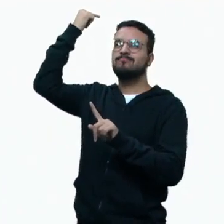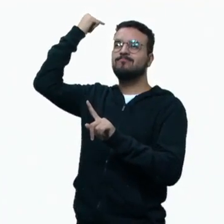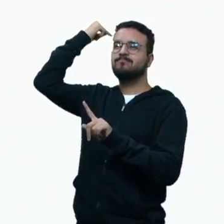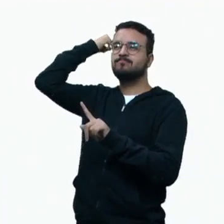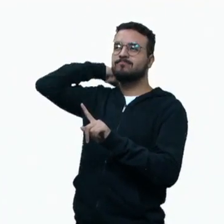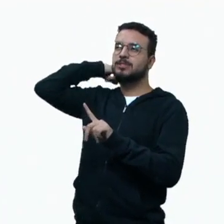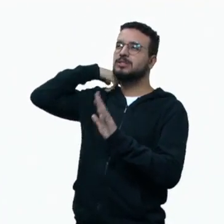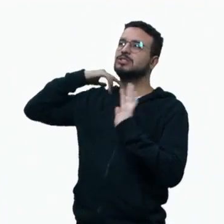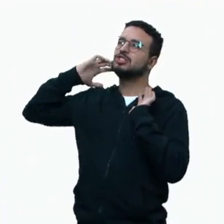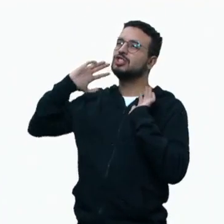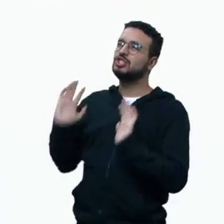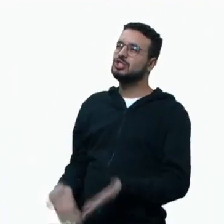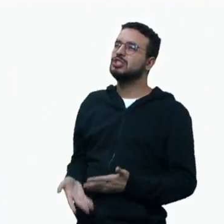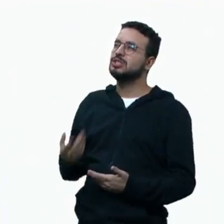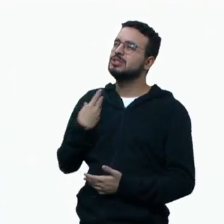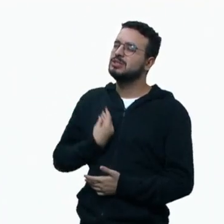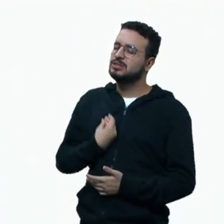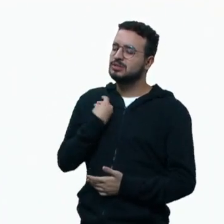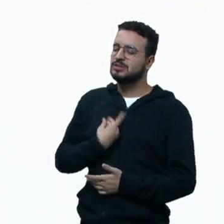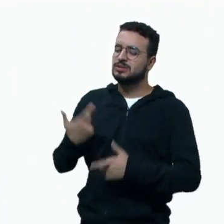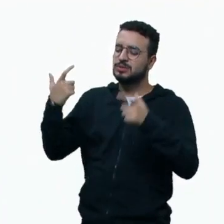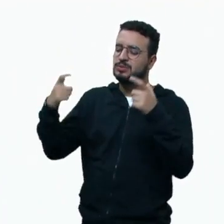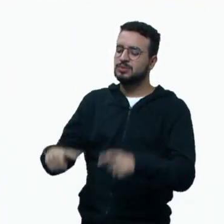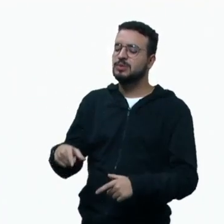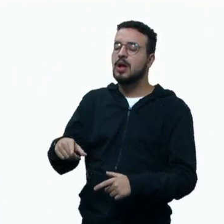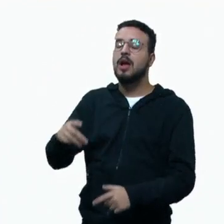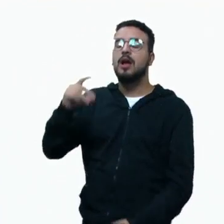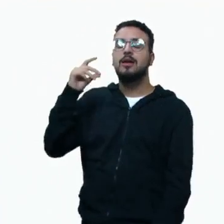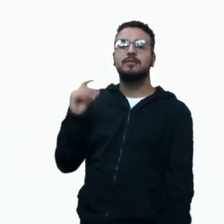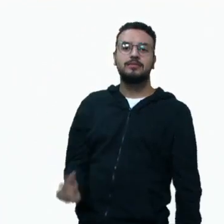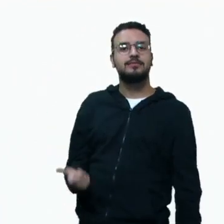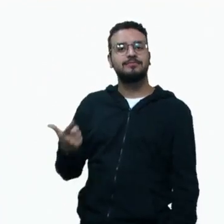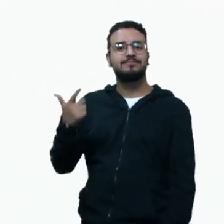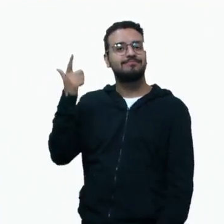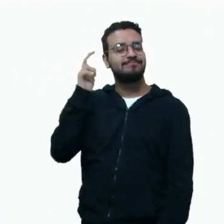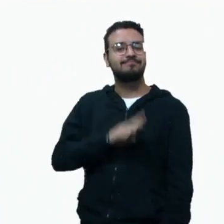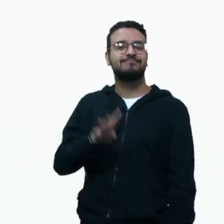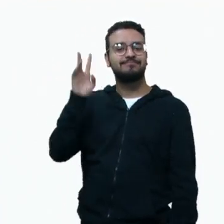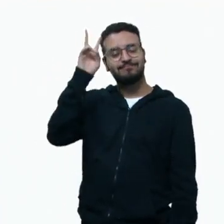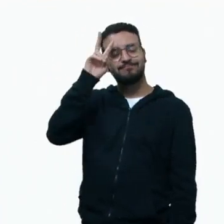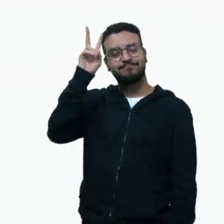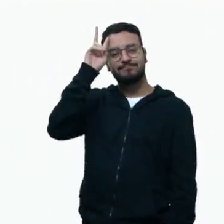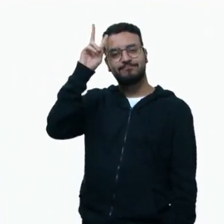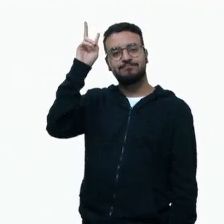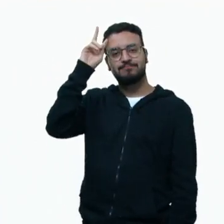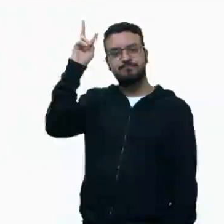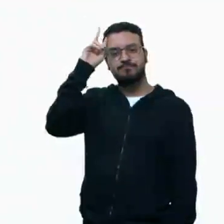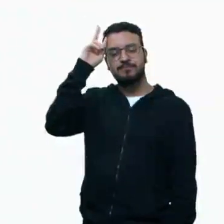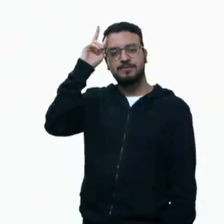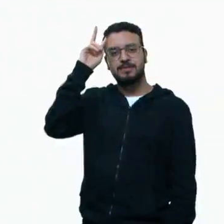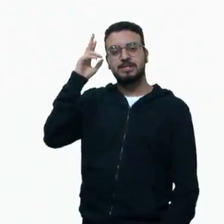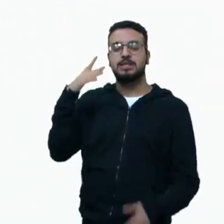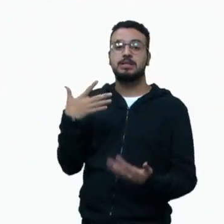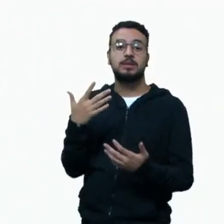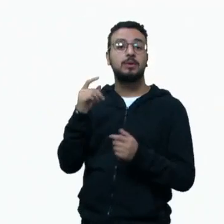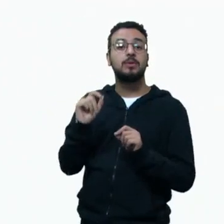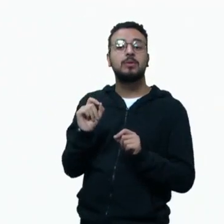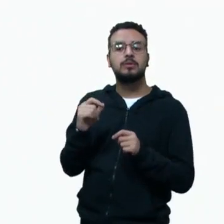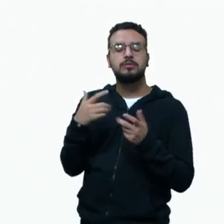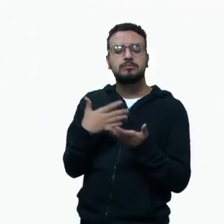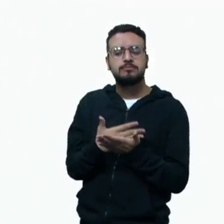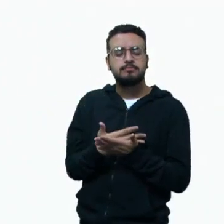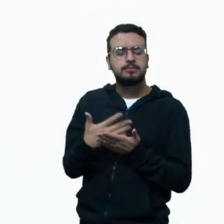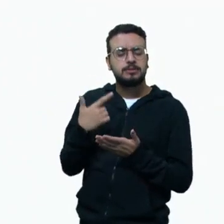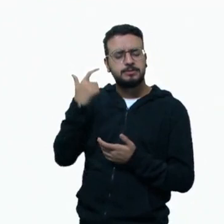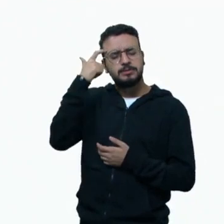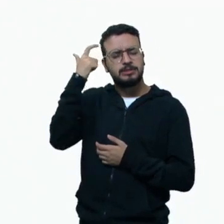naquele lugar, e aí você, lembra. Então, quem está trabalhando, no caso, quem começou a trabalhar